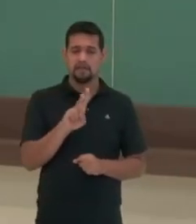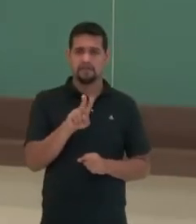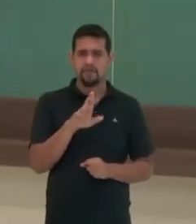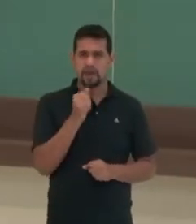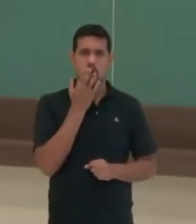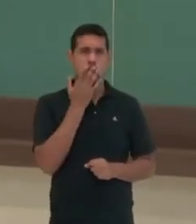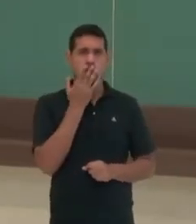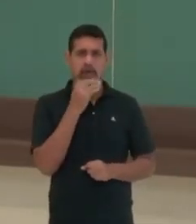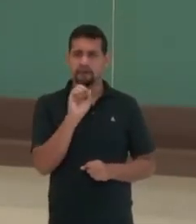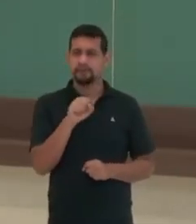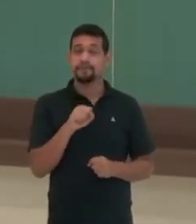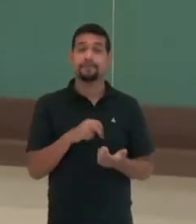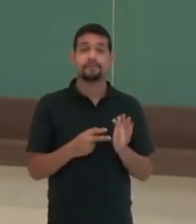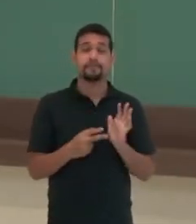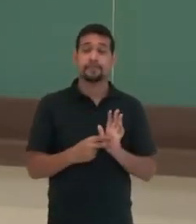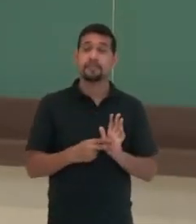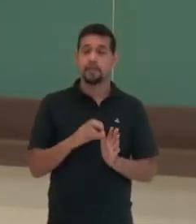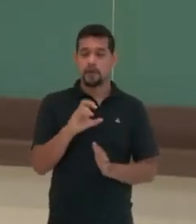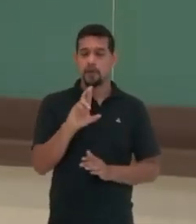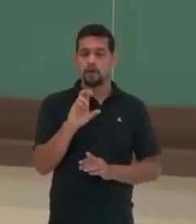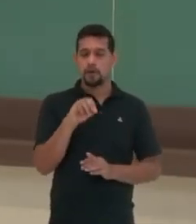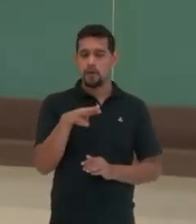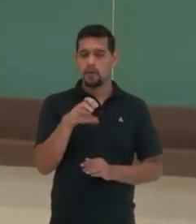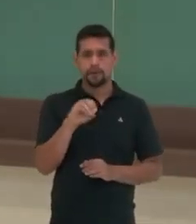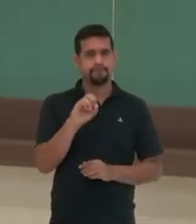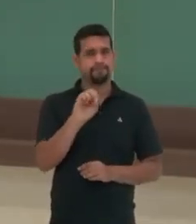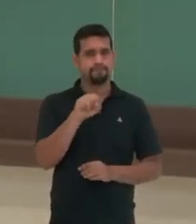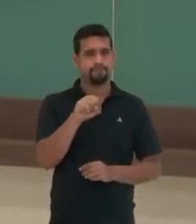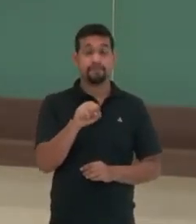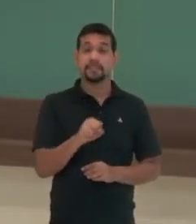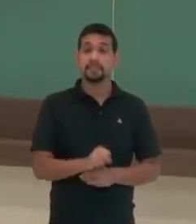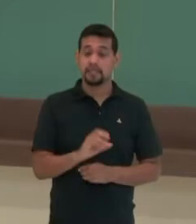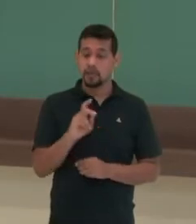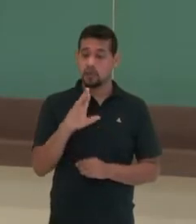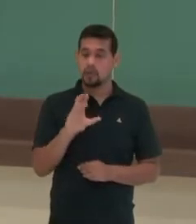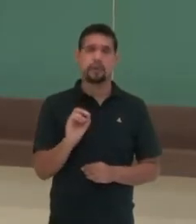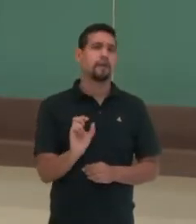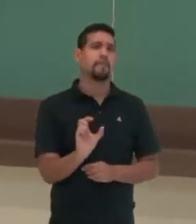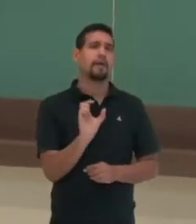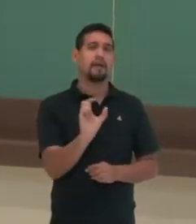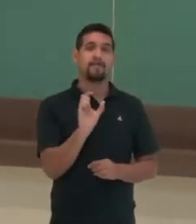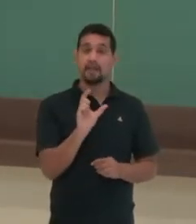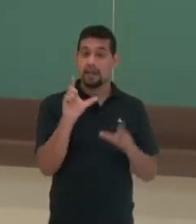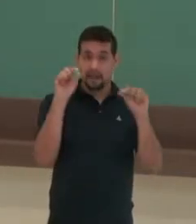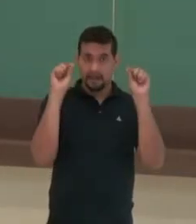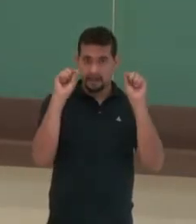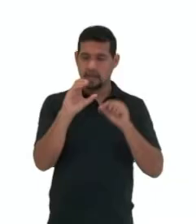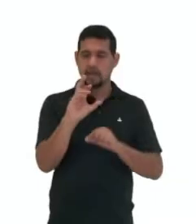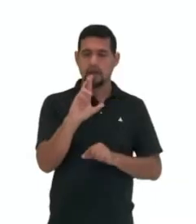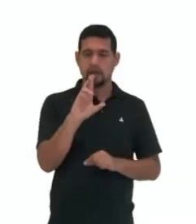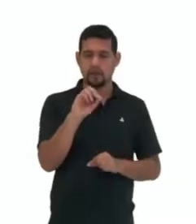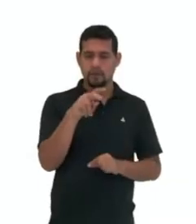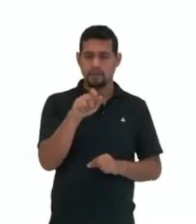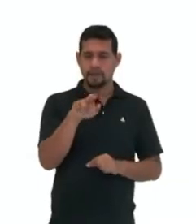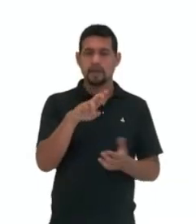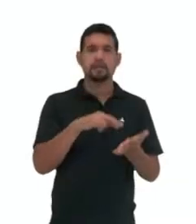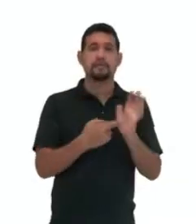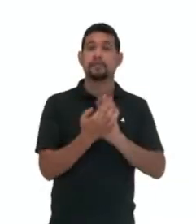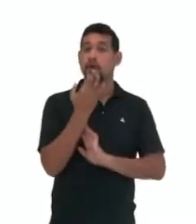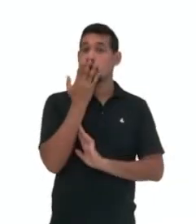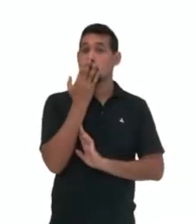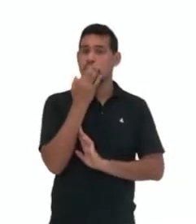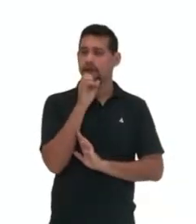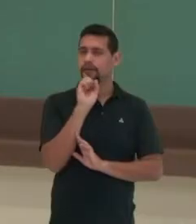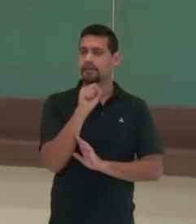xilogravura colorida, que é uma cromoxilogravura, tá? Então, cromo vem da palavra grega, chroma, que significa cor, ou